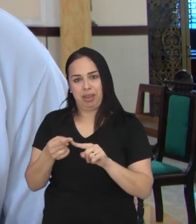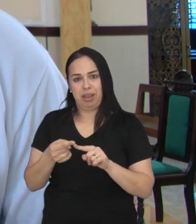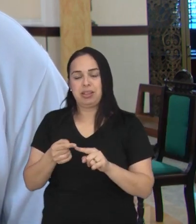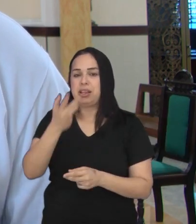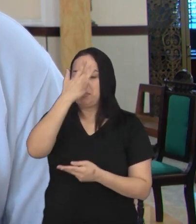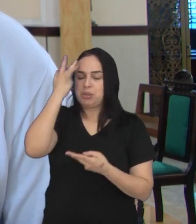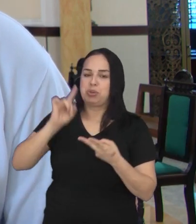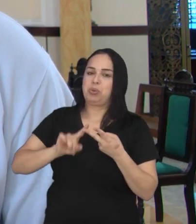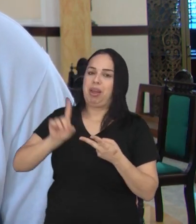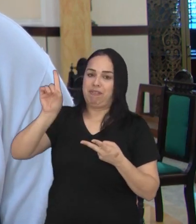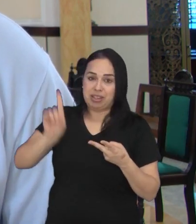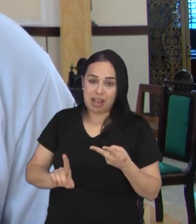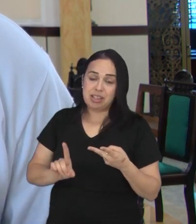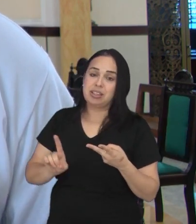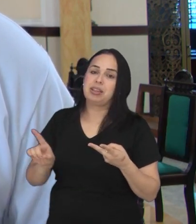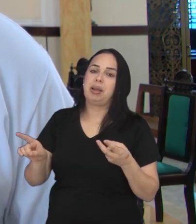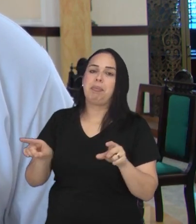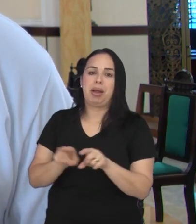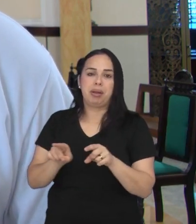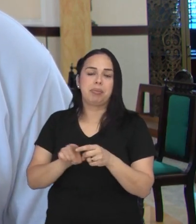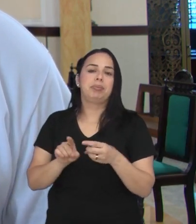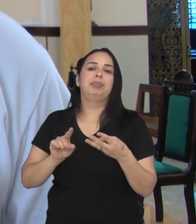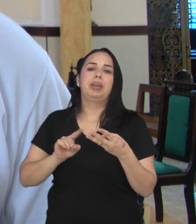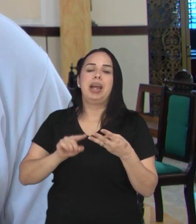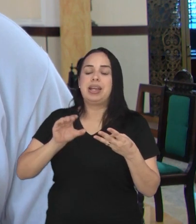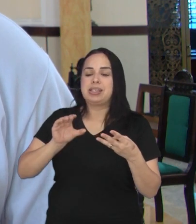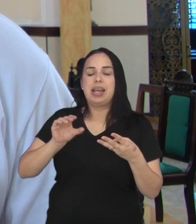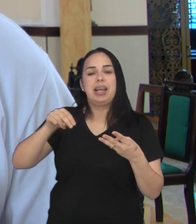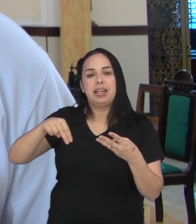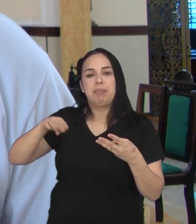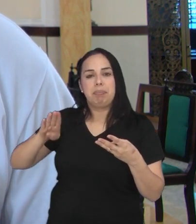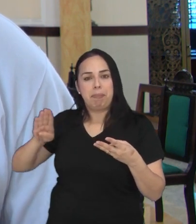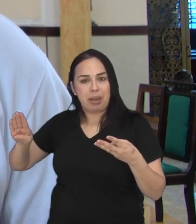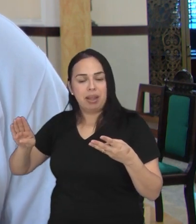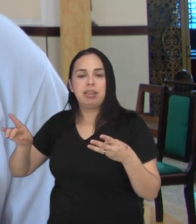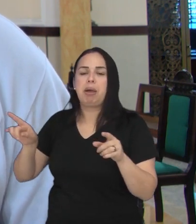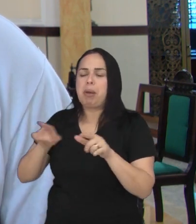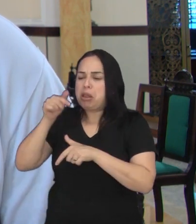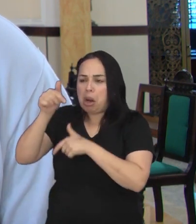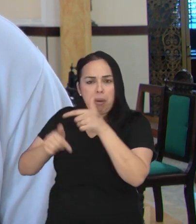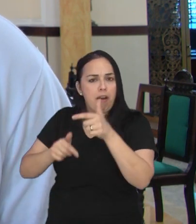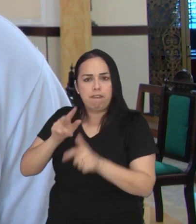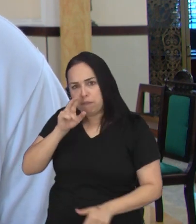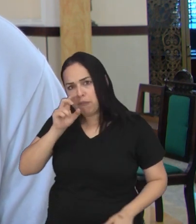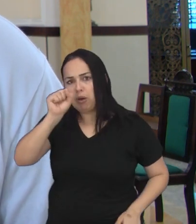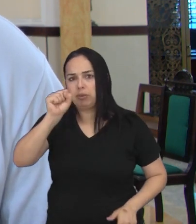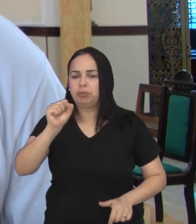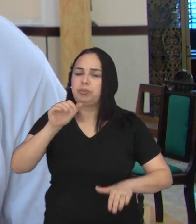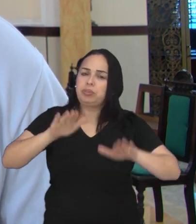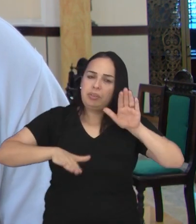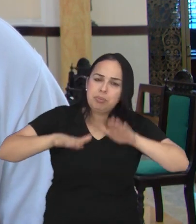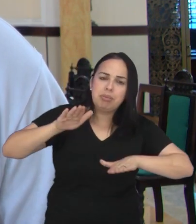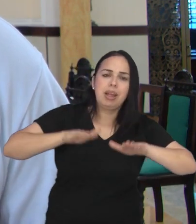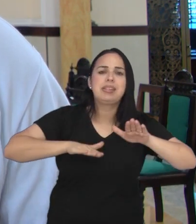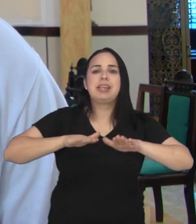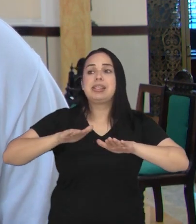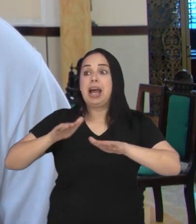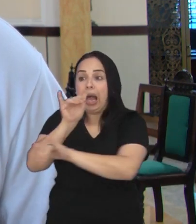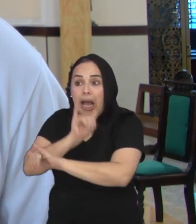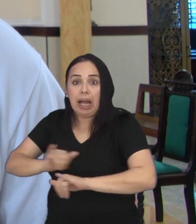como sofás ou cadeiras, pilhas e baterias, eletrônicos como teclados de computador ou televisões, papelão, óleo